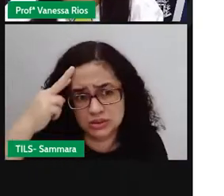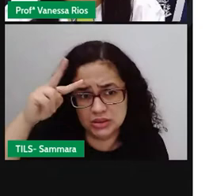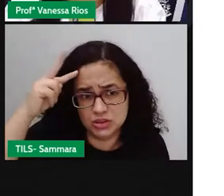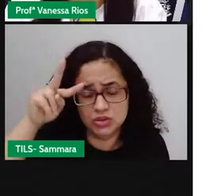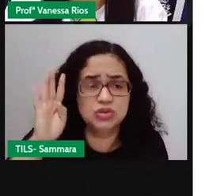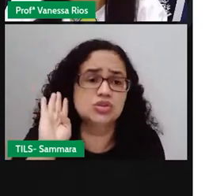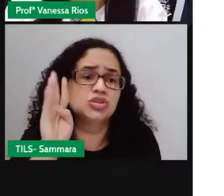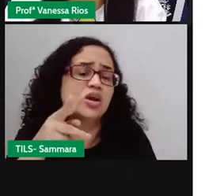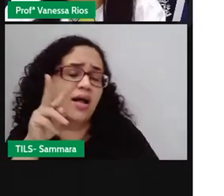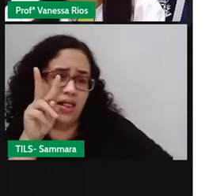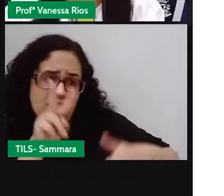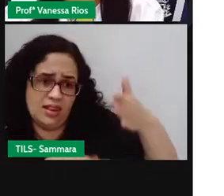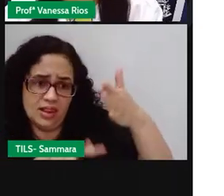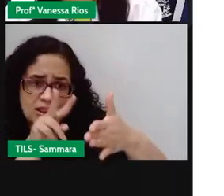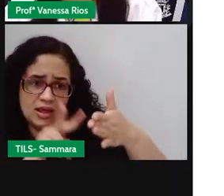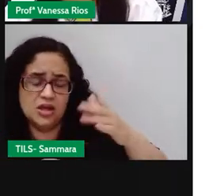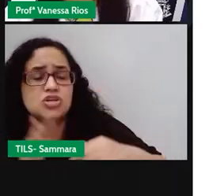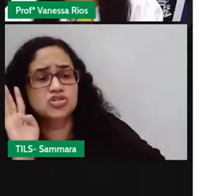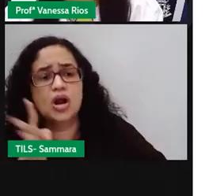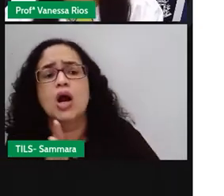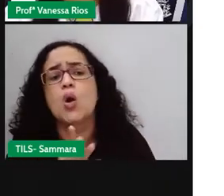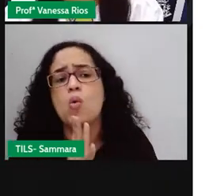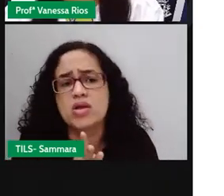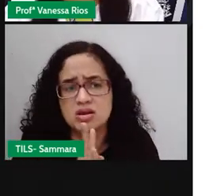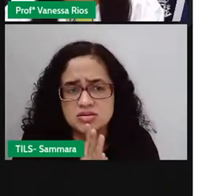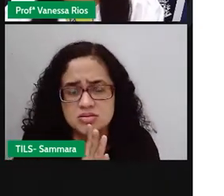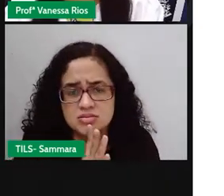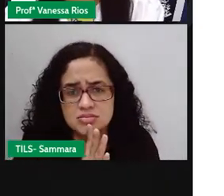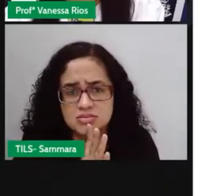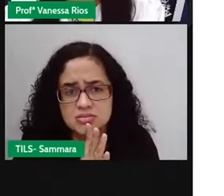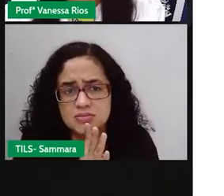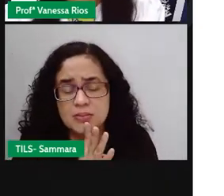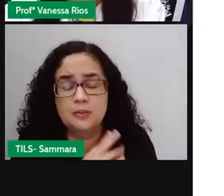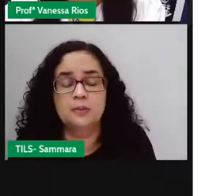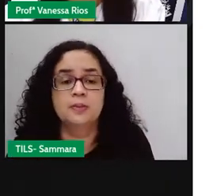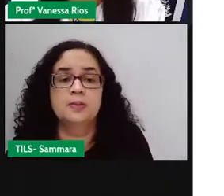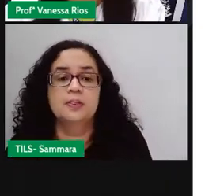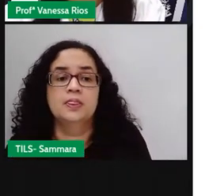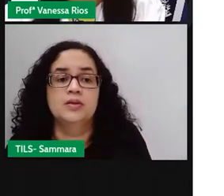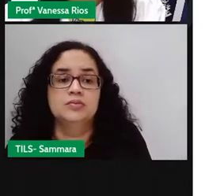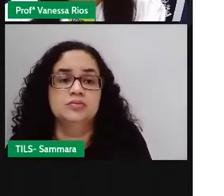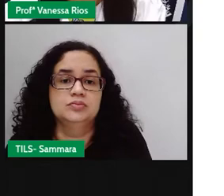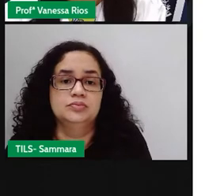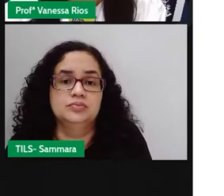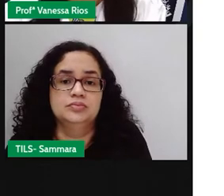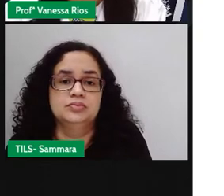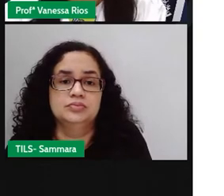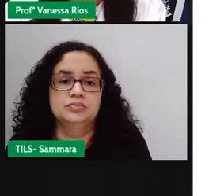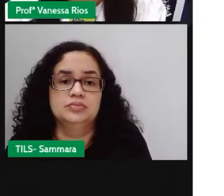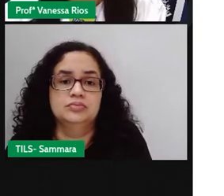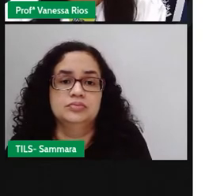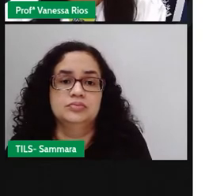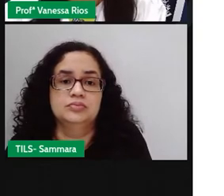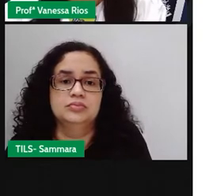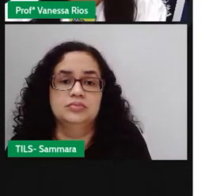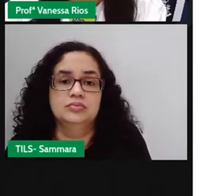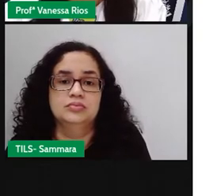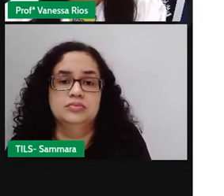histórias que você já leu ou que você já ouviu? Pois é.